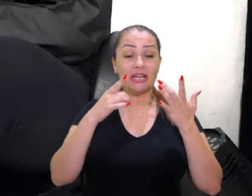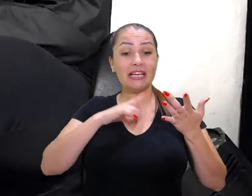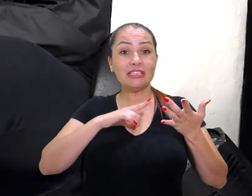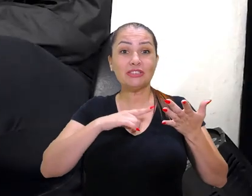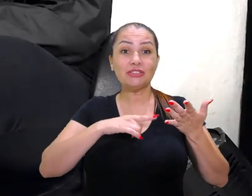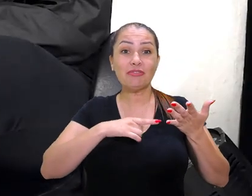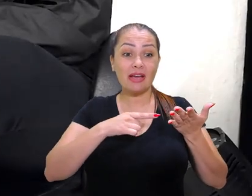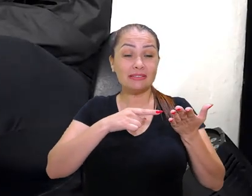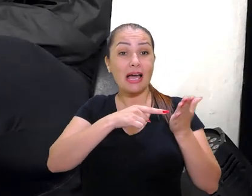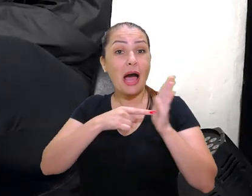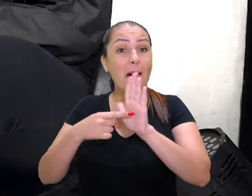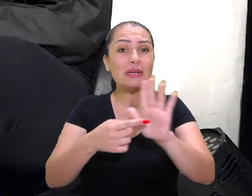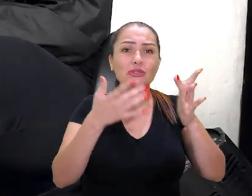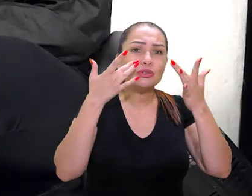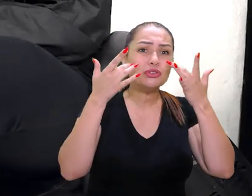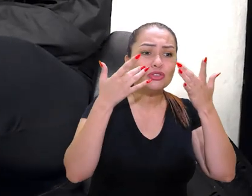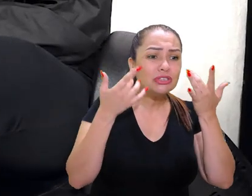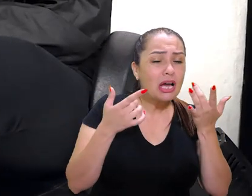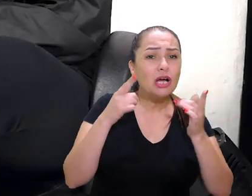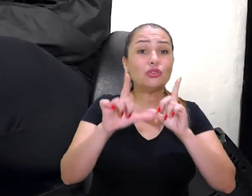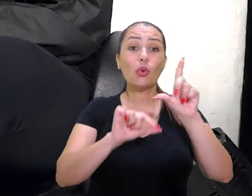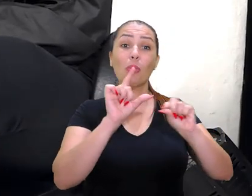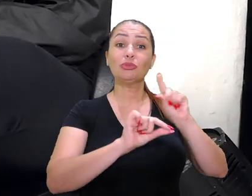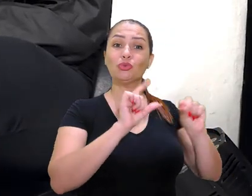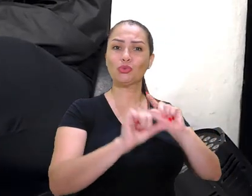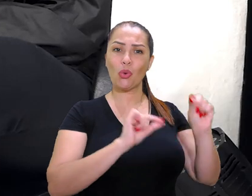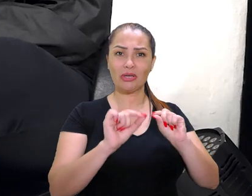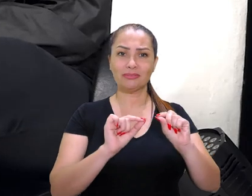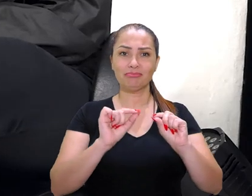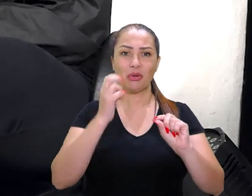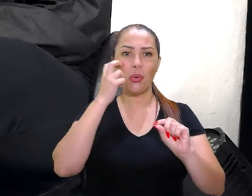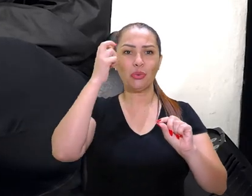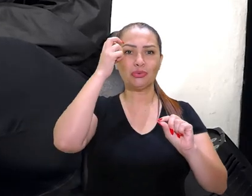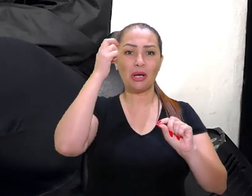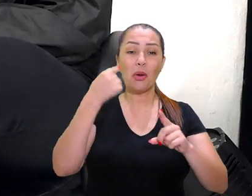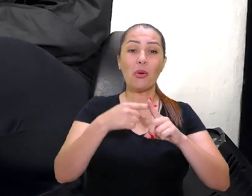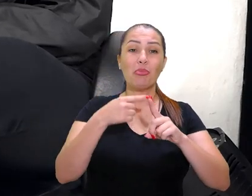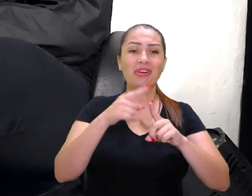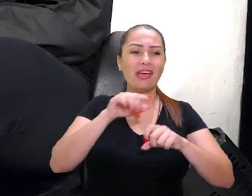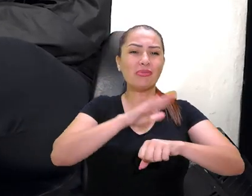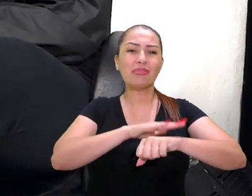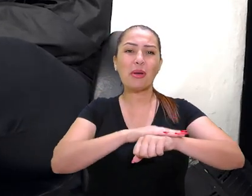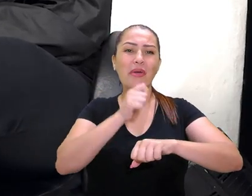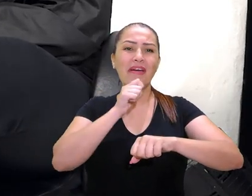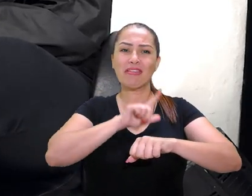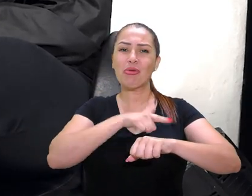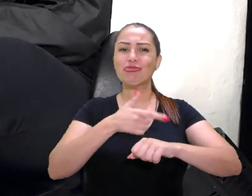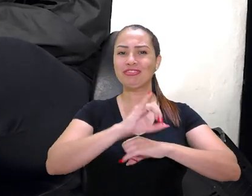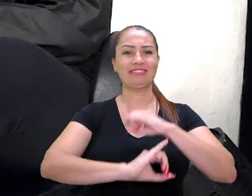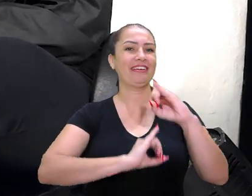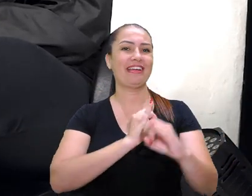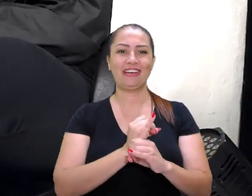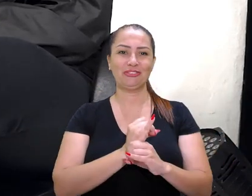teatro, oferta de opções culturais. Que a gente estava numa época que a gente ainda não tinha internet. A gente ainda não